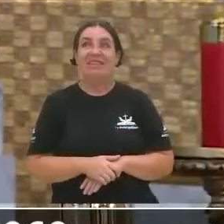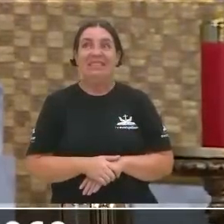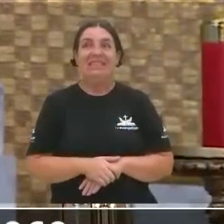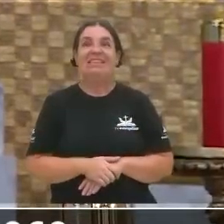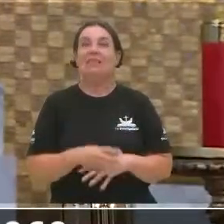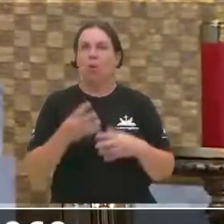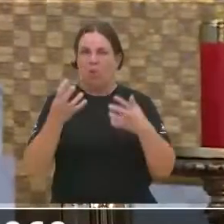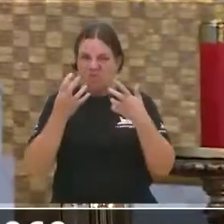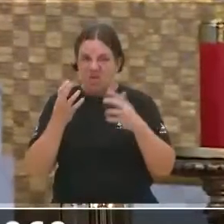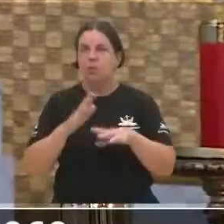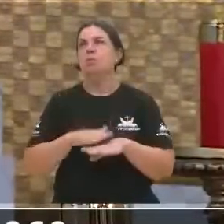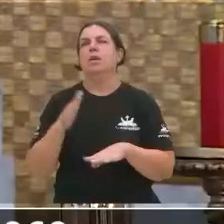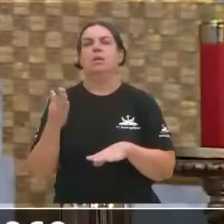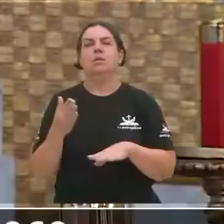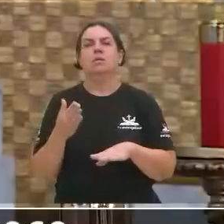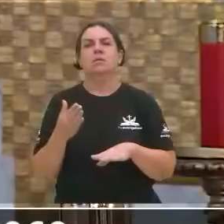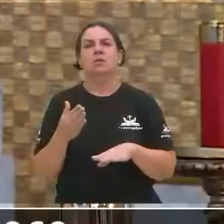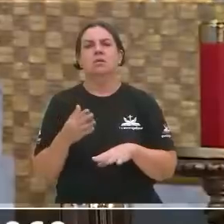eu quero mais